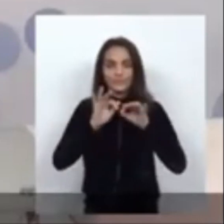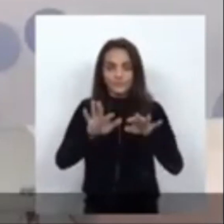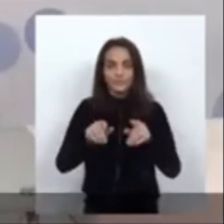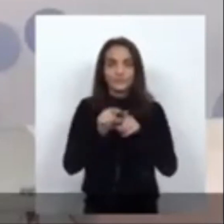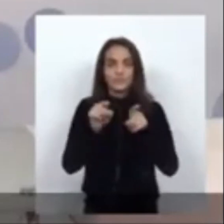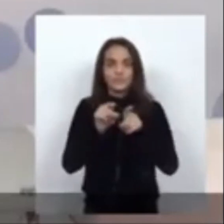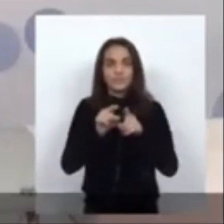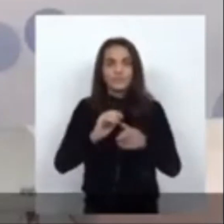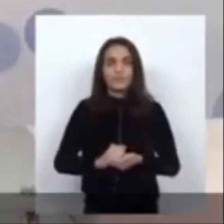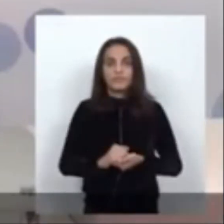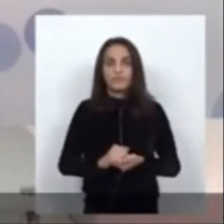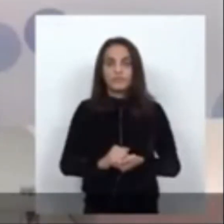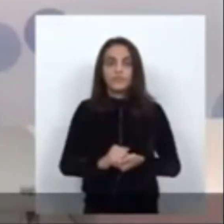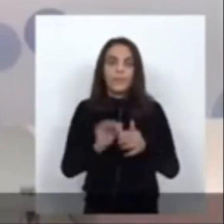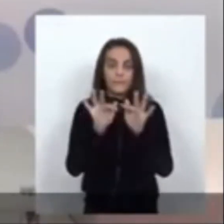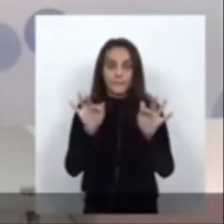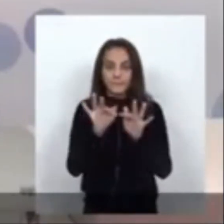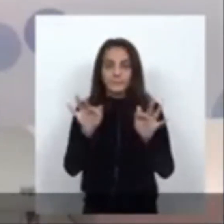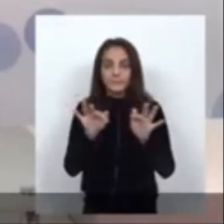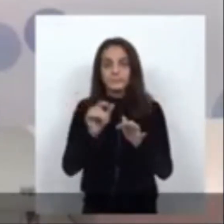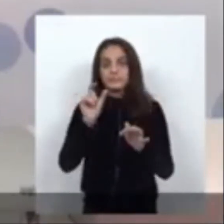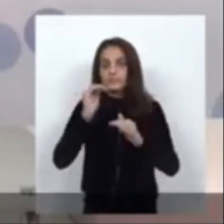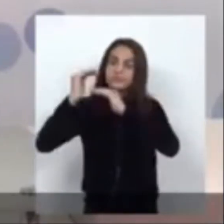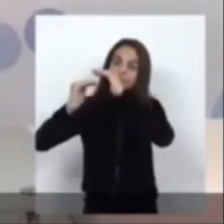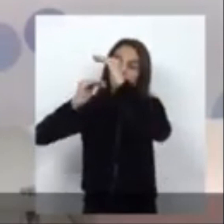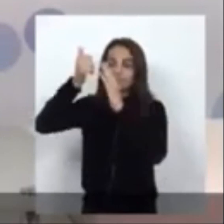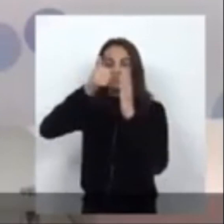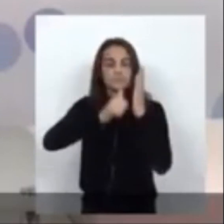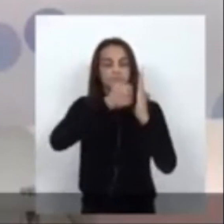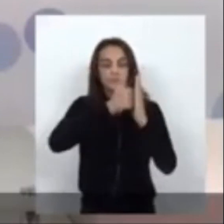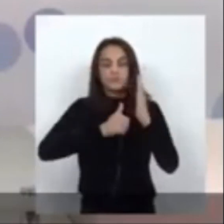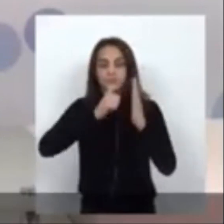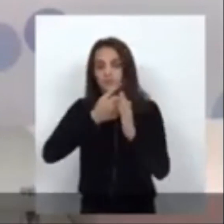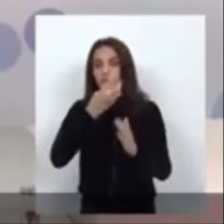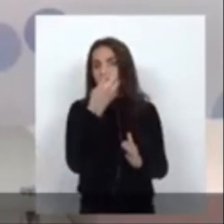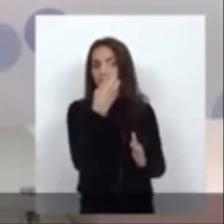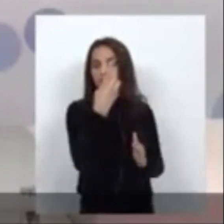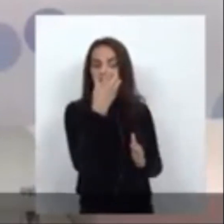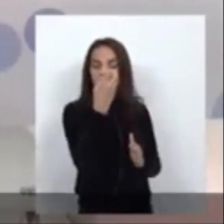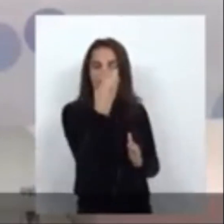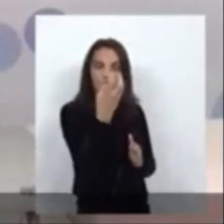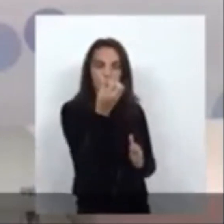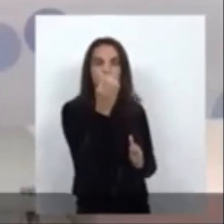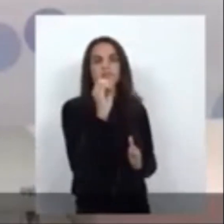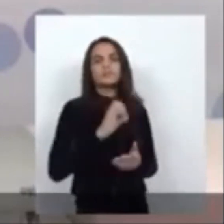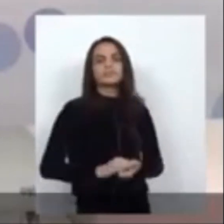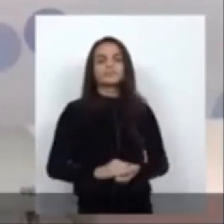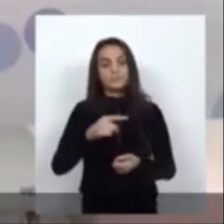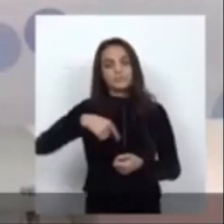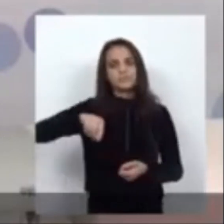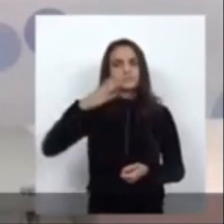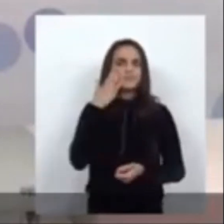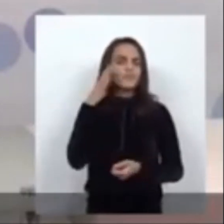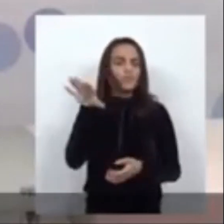também de forma a simplificar um pouco o processo de avaliação 360. A gente sabe, a gente tem ouvido bastante